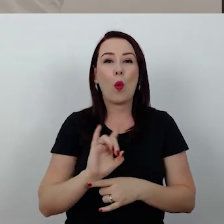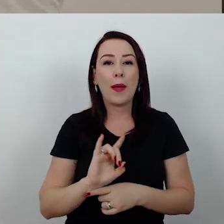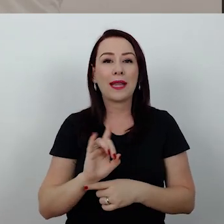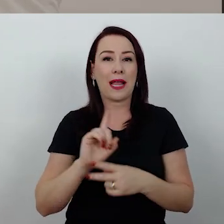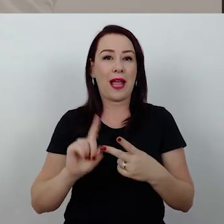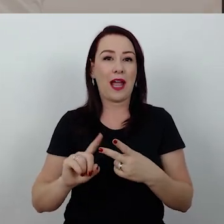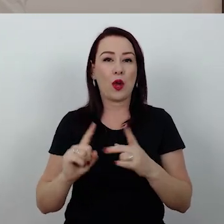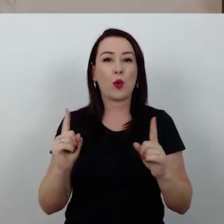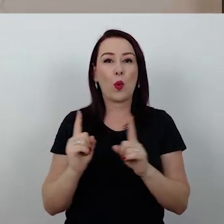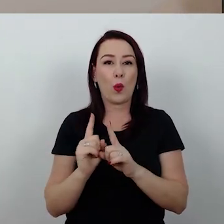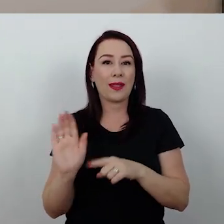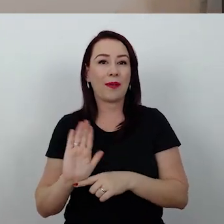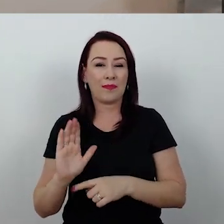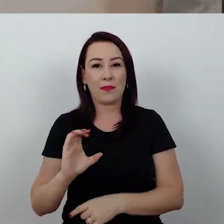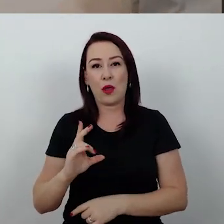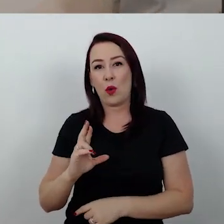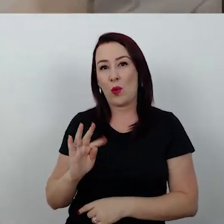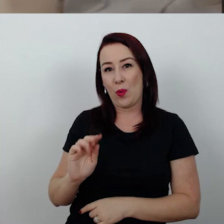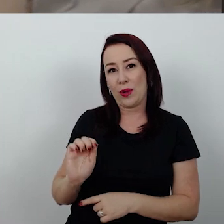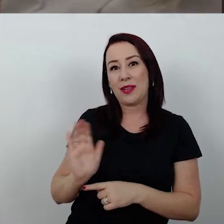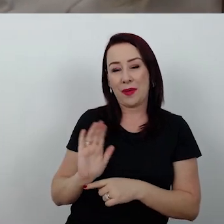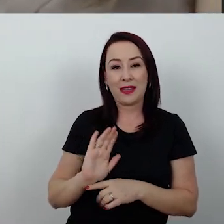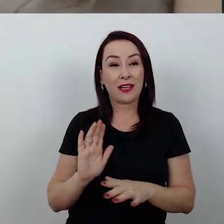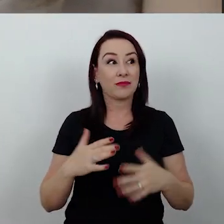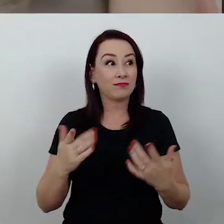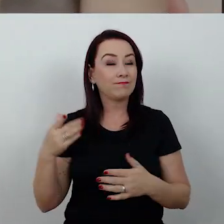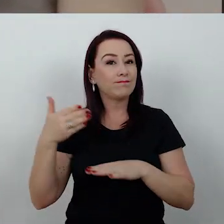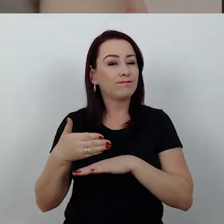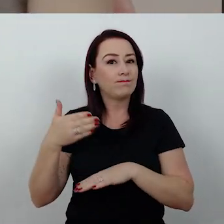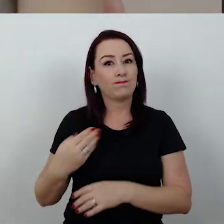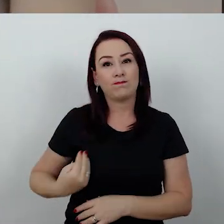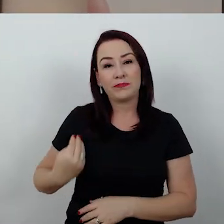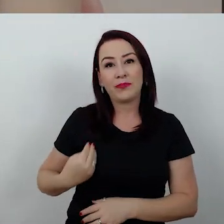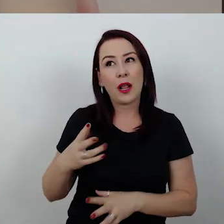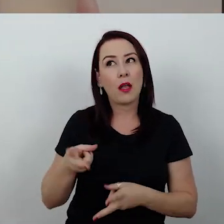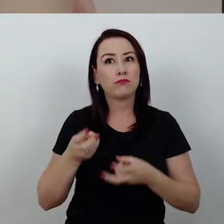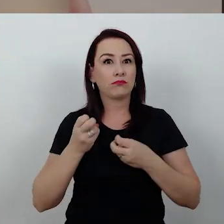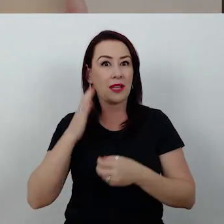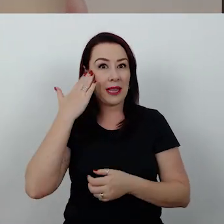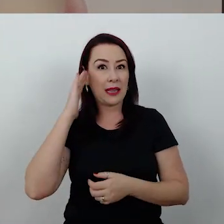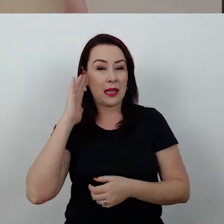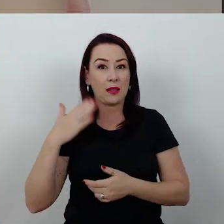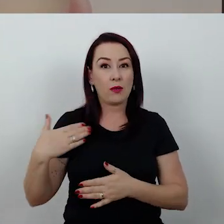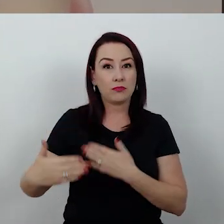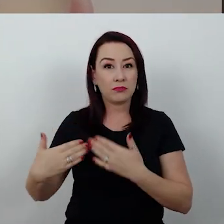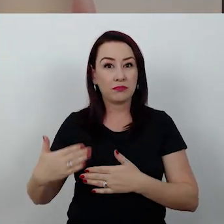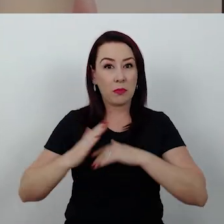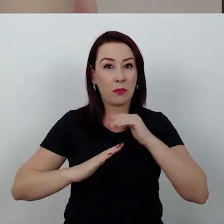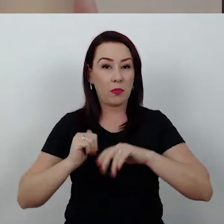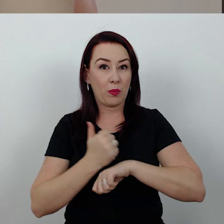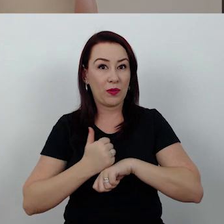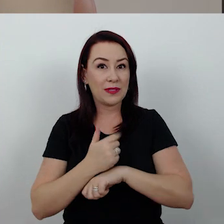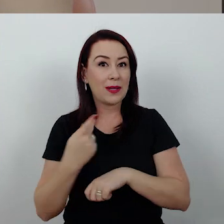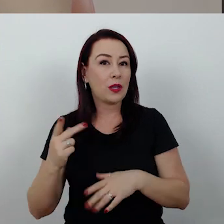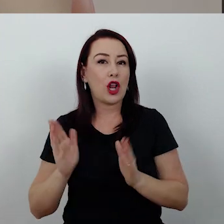Paulo, e fazendo parte desse movimento, eu entendi que a minha carreira no cinema já tinha